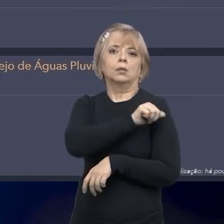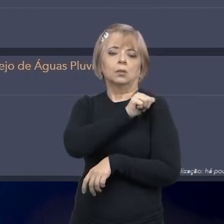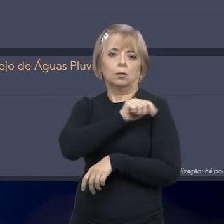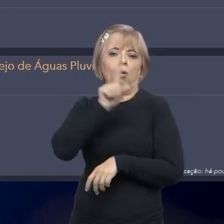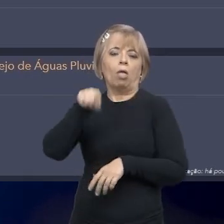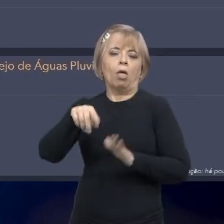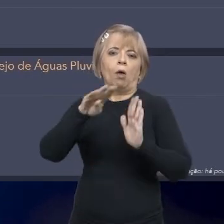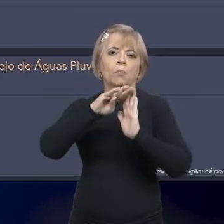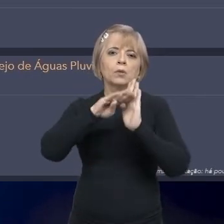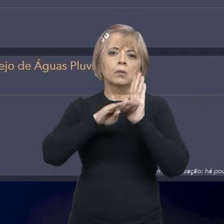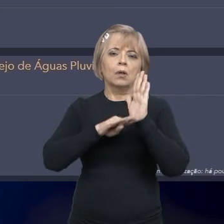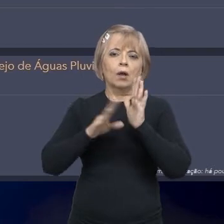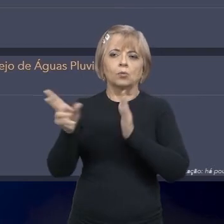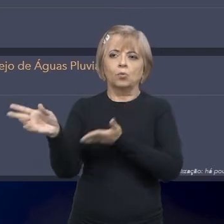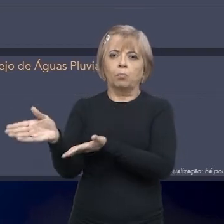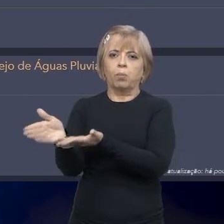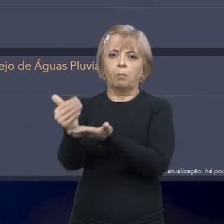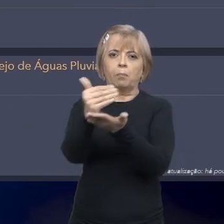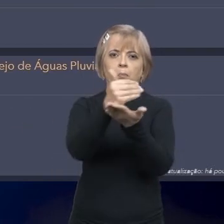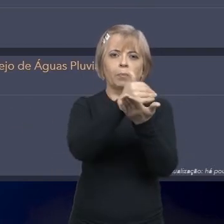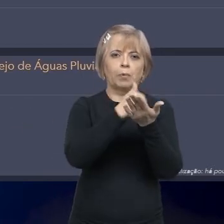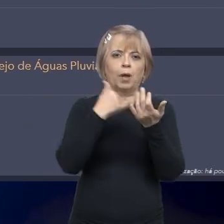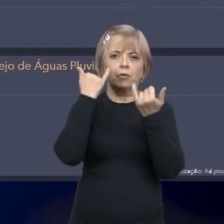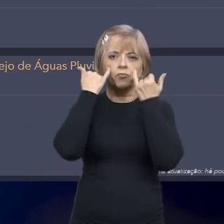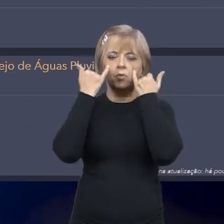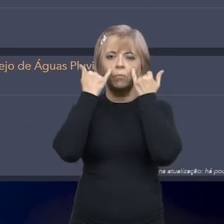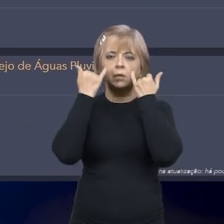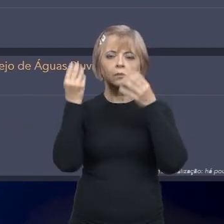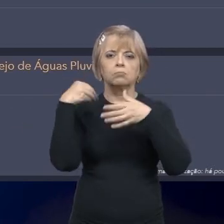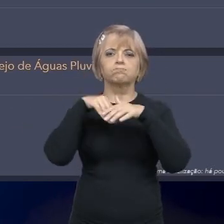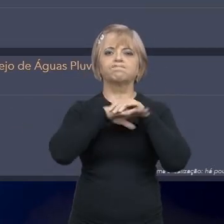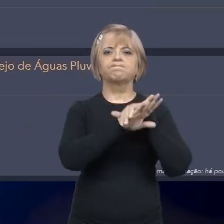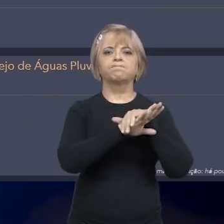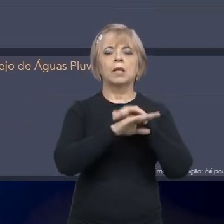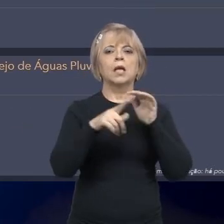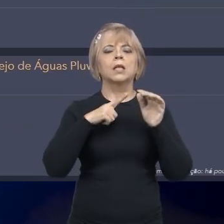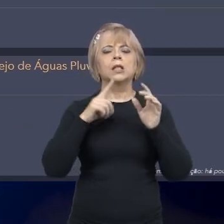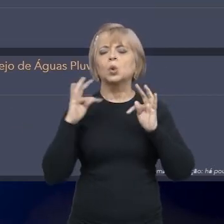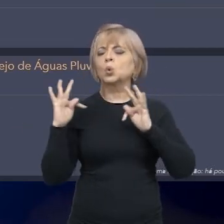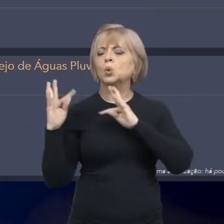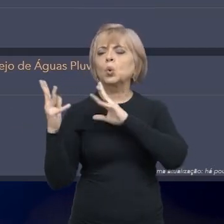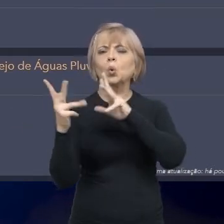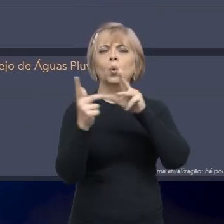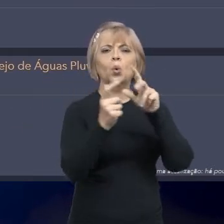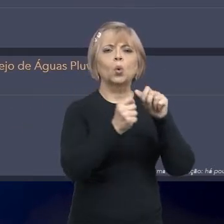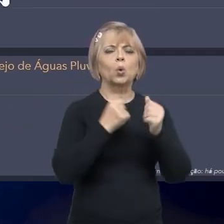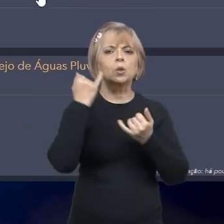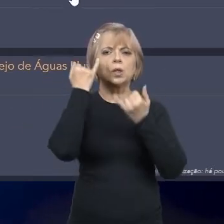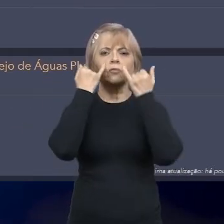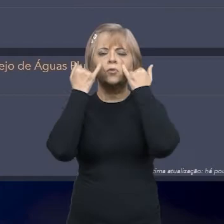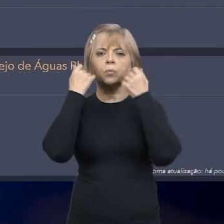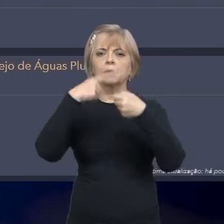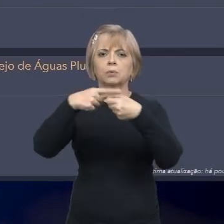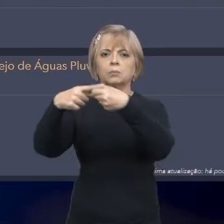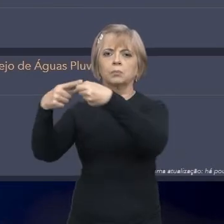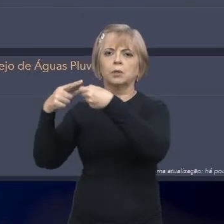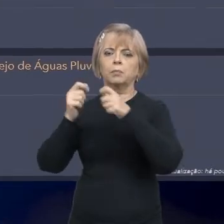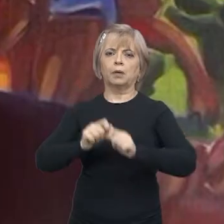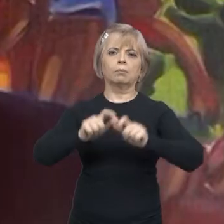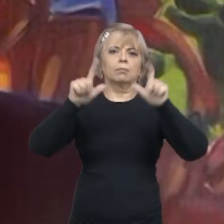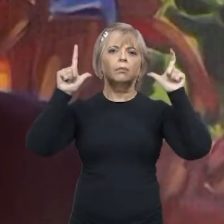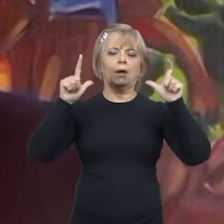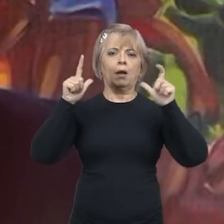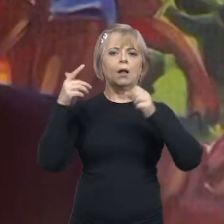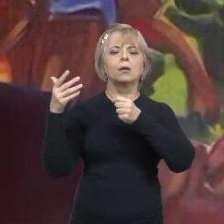método de coleta de informação para que nós tenhamos toda a informação dos municípios na tela sobre